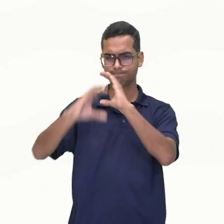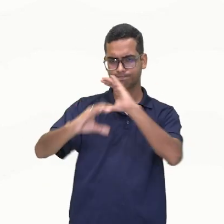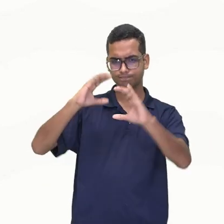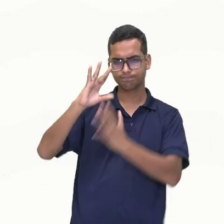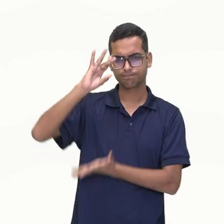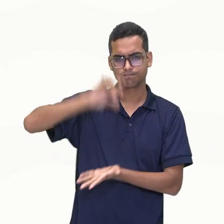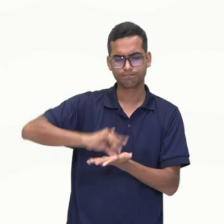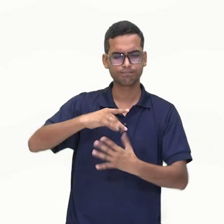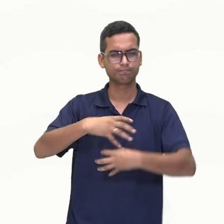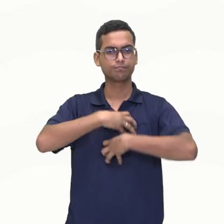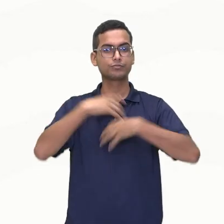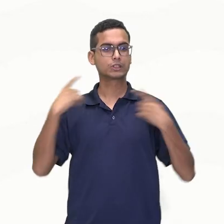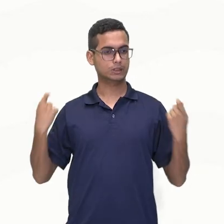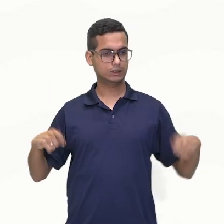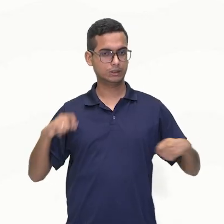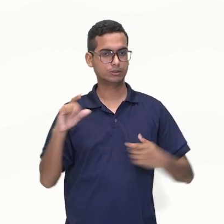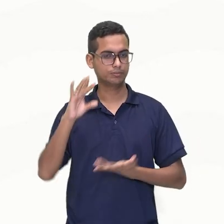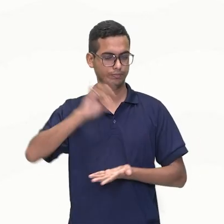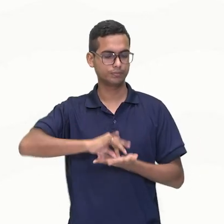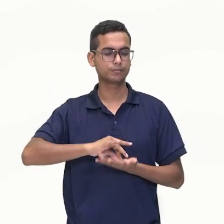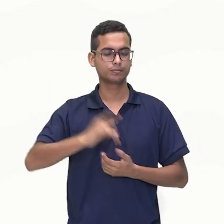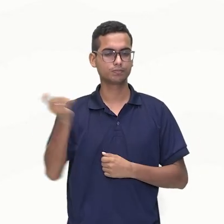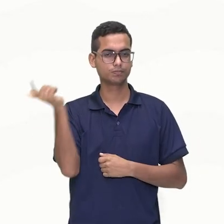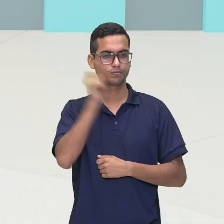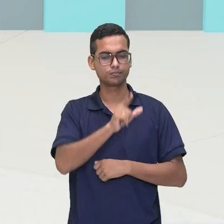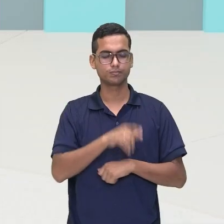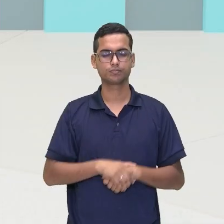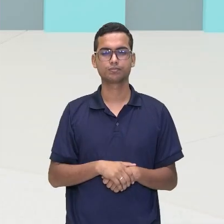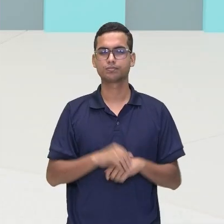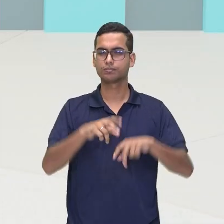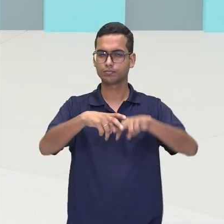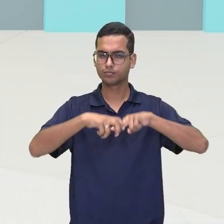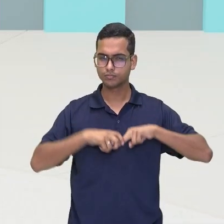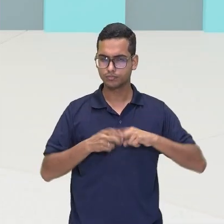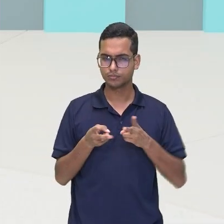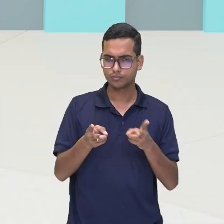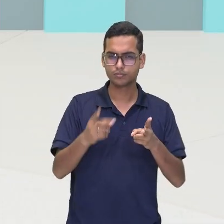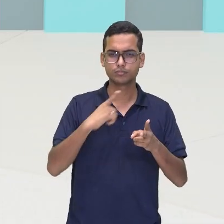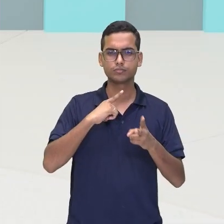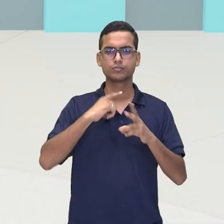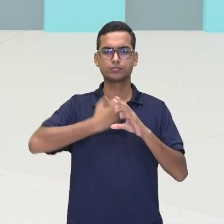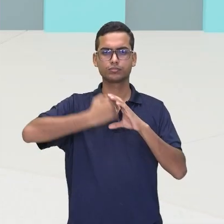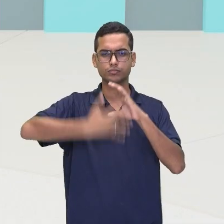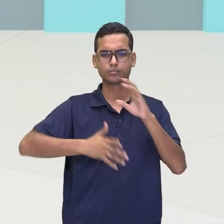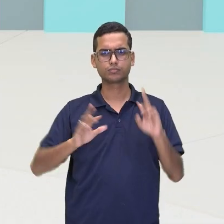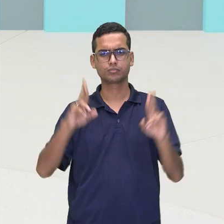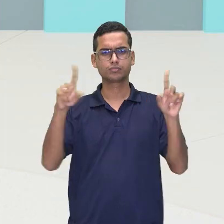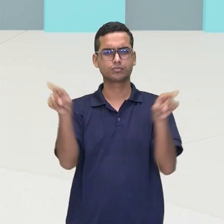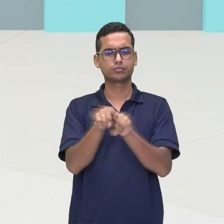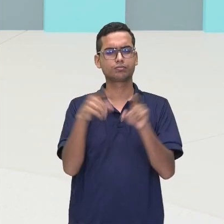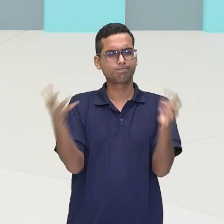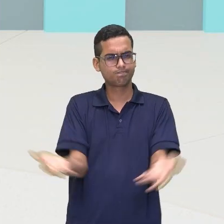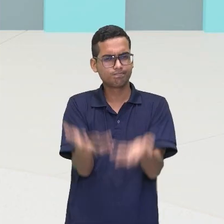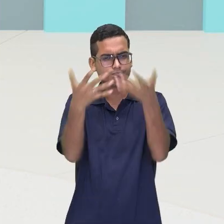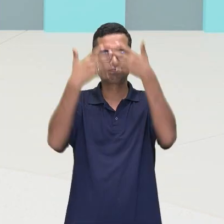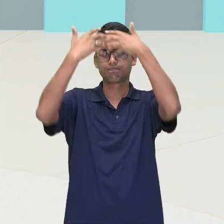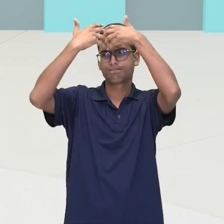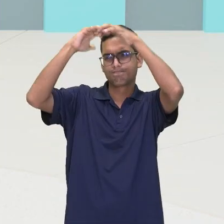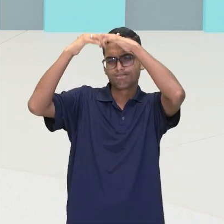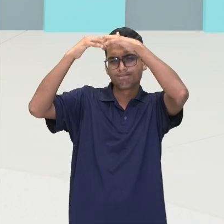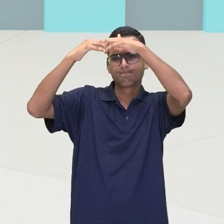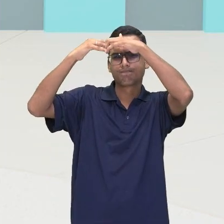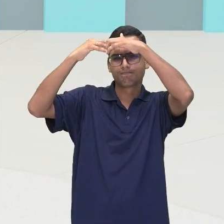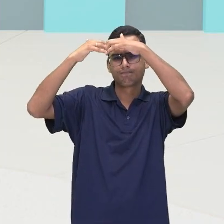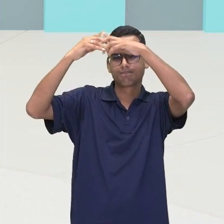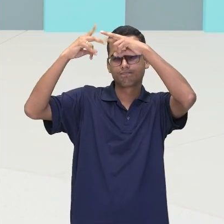uma necessidade que nós temos. Por isso a gente busca se diferenciar. São esses estímulos. Então são